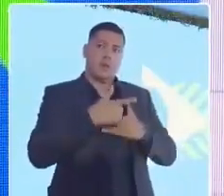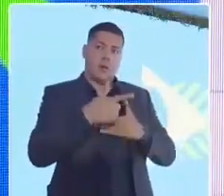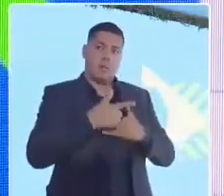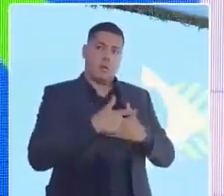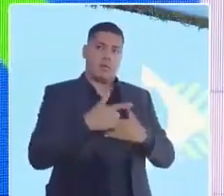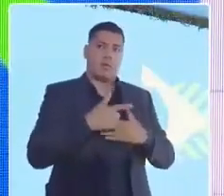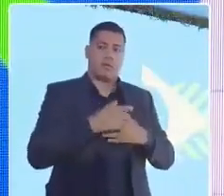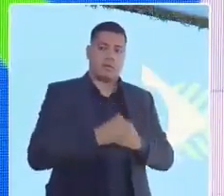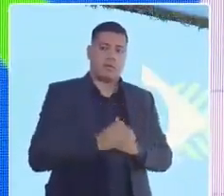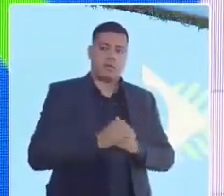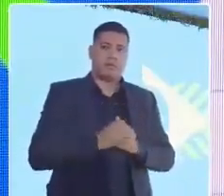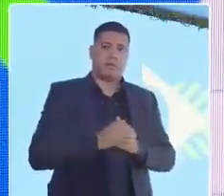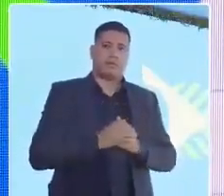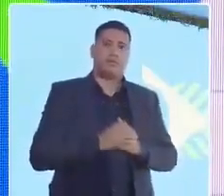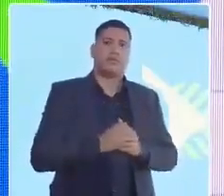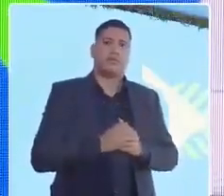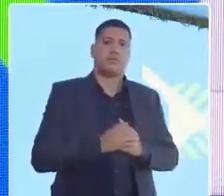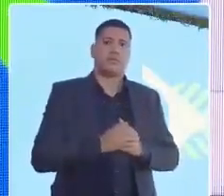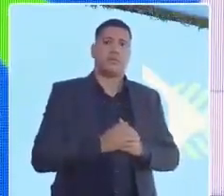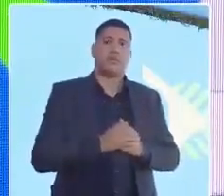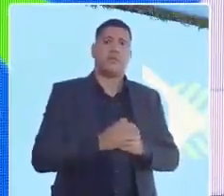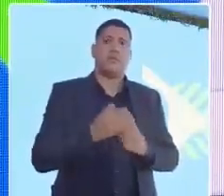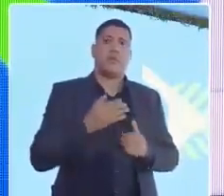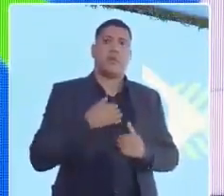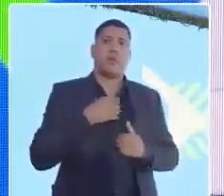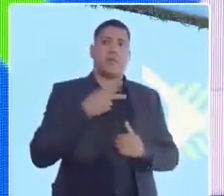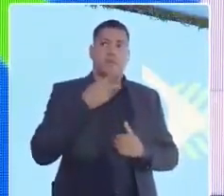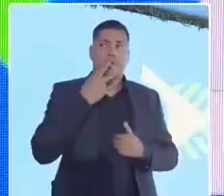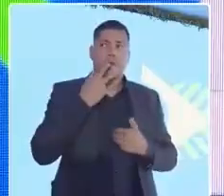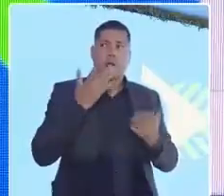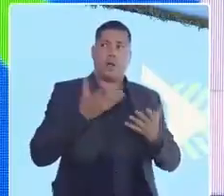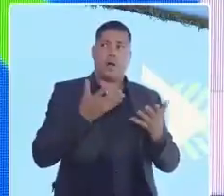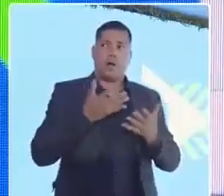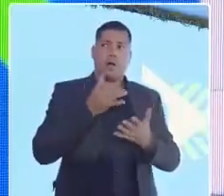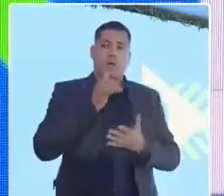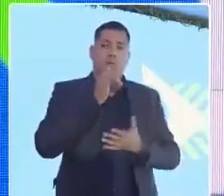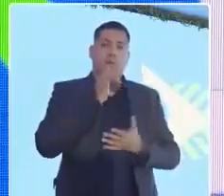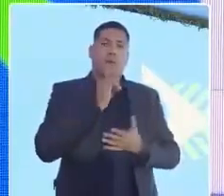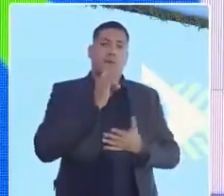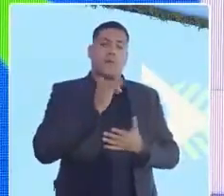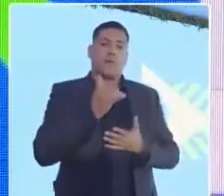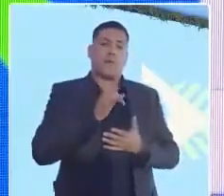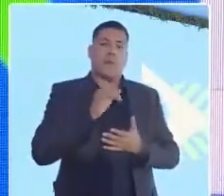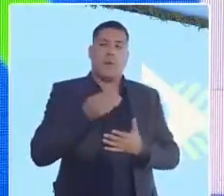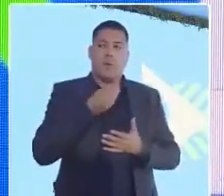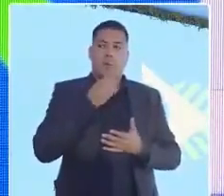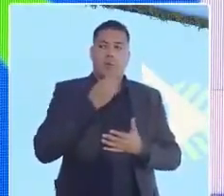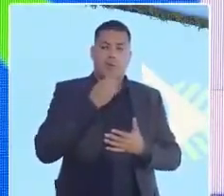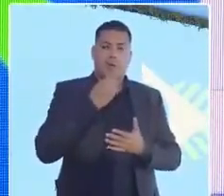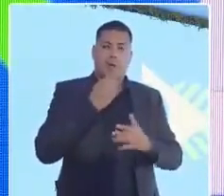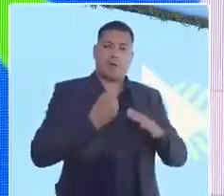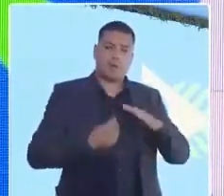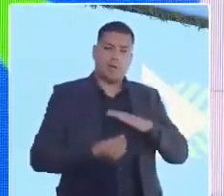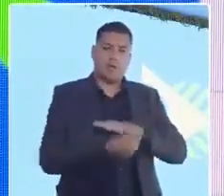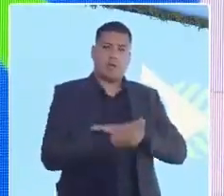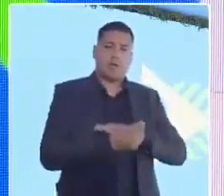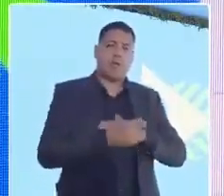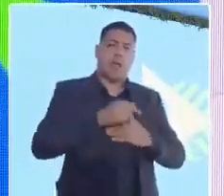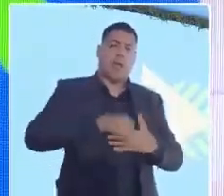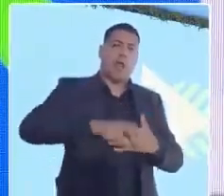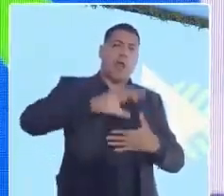e Global deixa falar aqui das oportunidades de investimento América Latina e o Caribe continuam